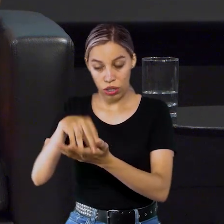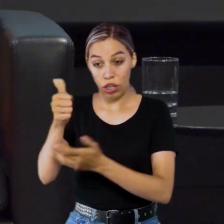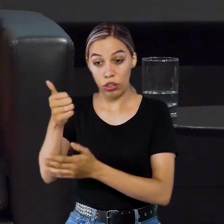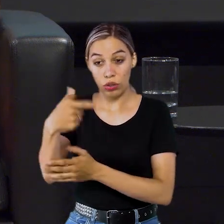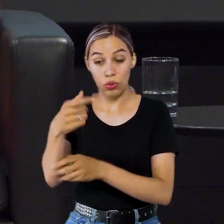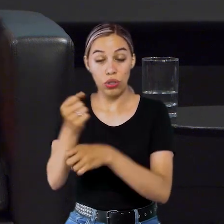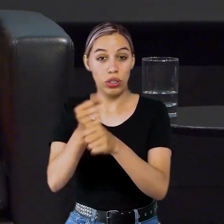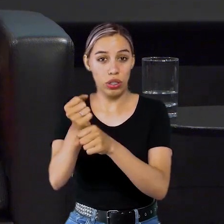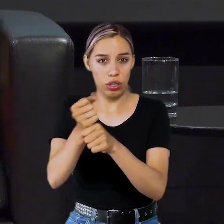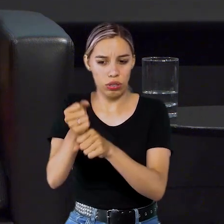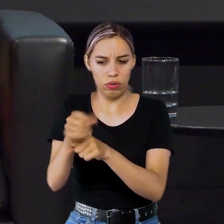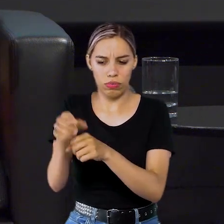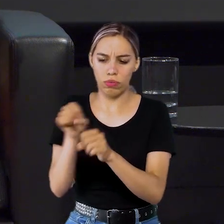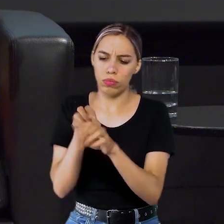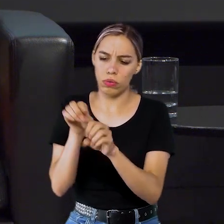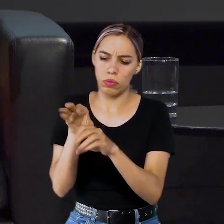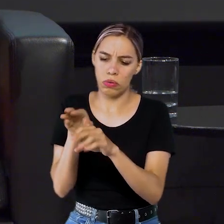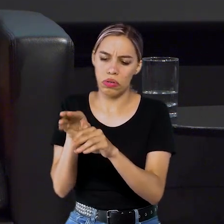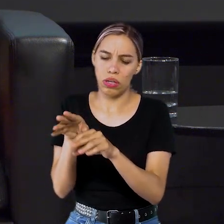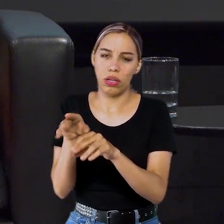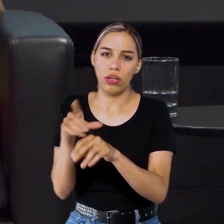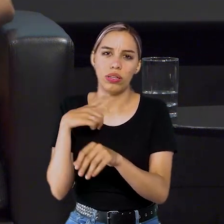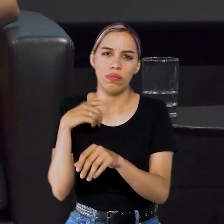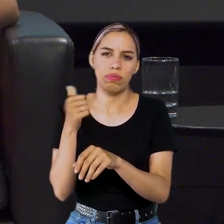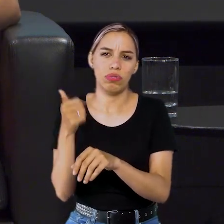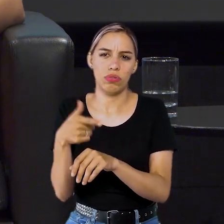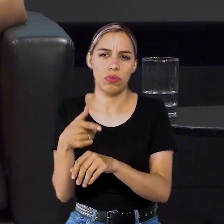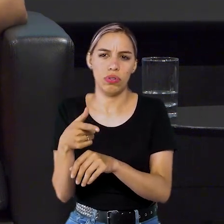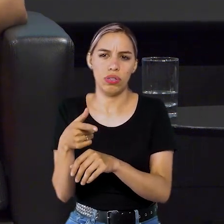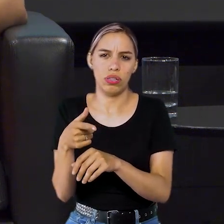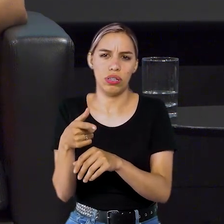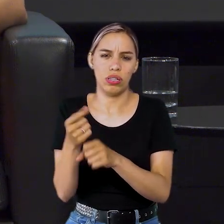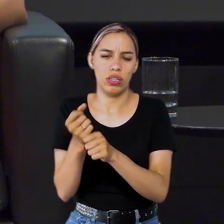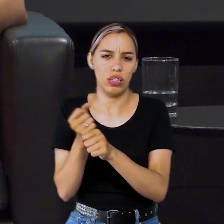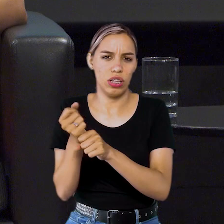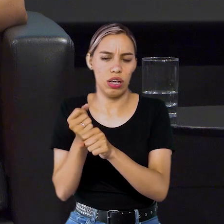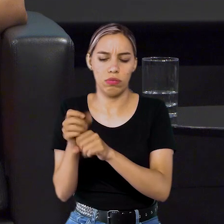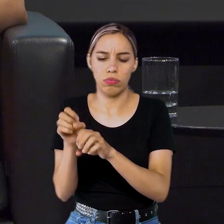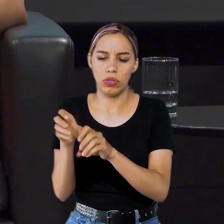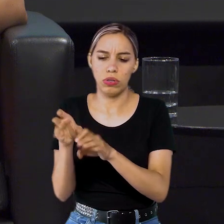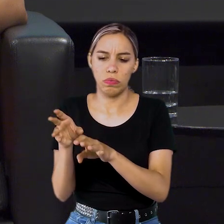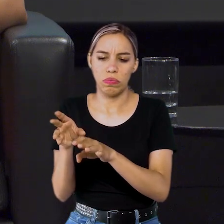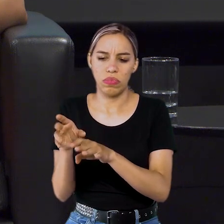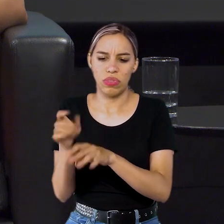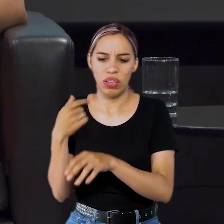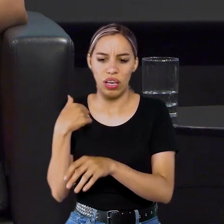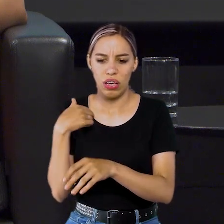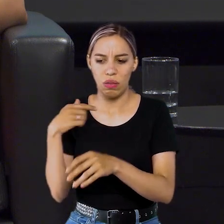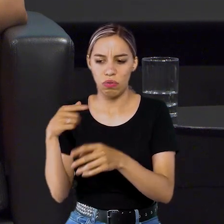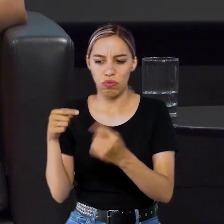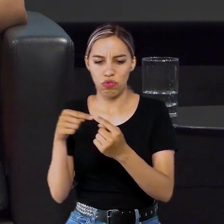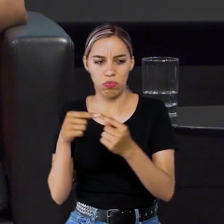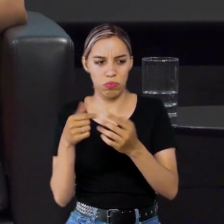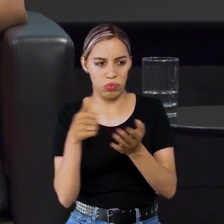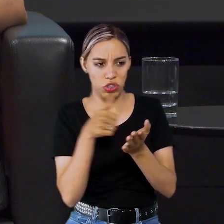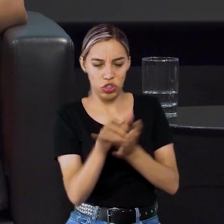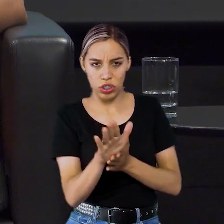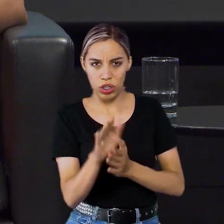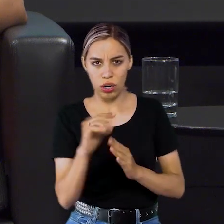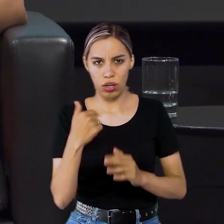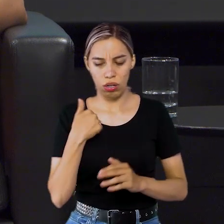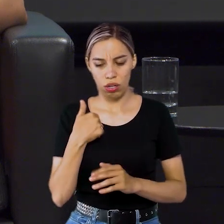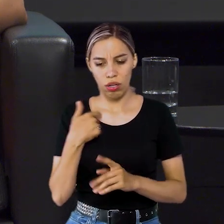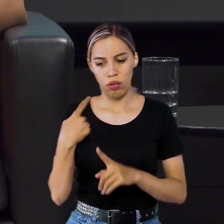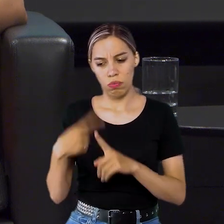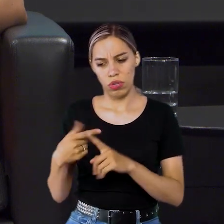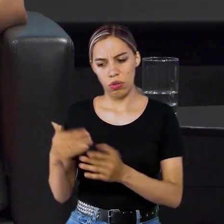como que expelida da escola, porque eu não concordo com a escola. Eu não concordo com essa violência institucional que a Secretaria